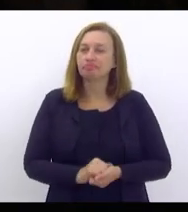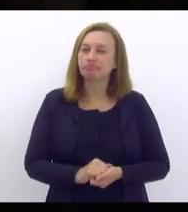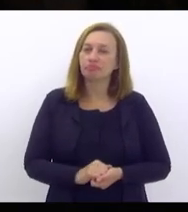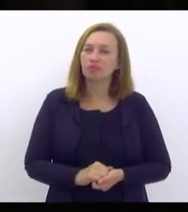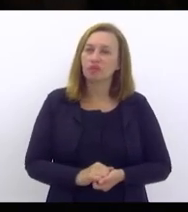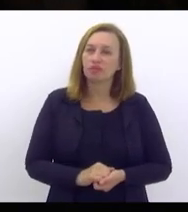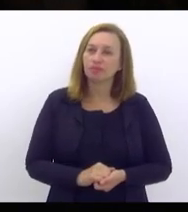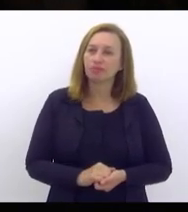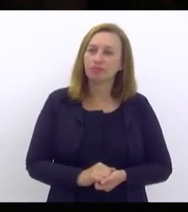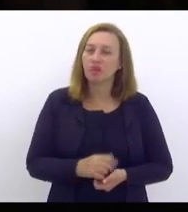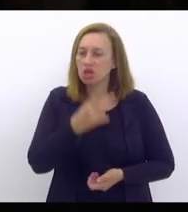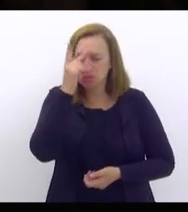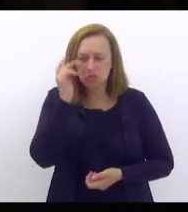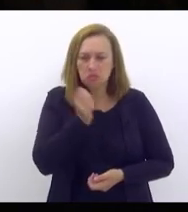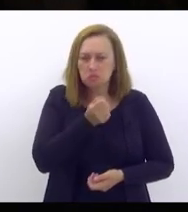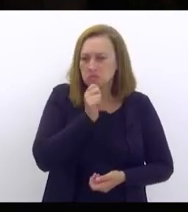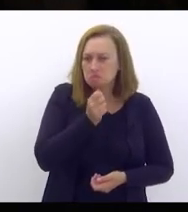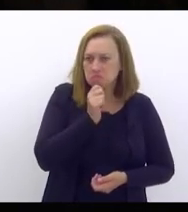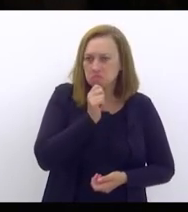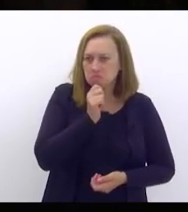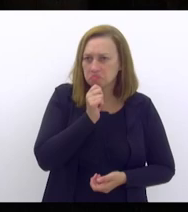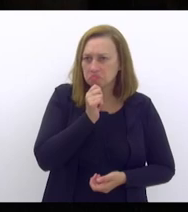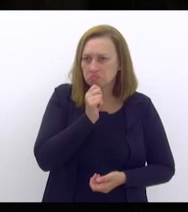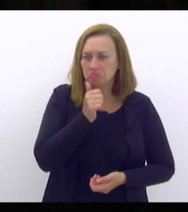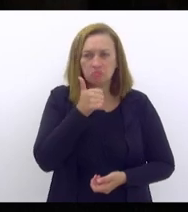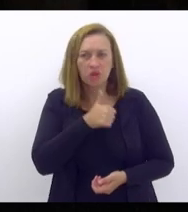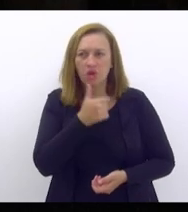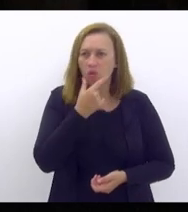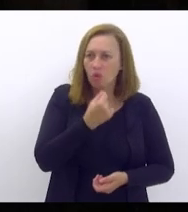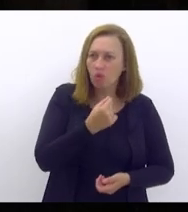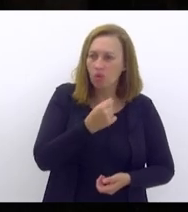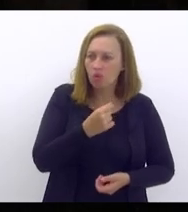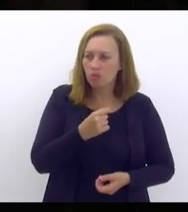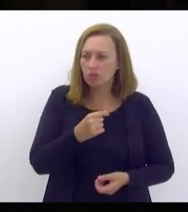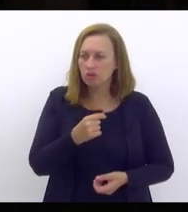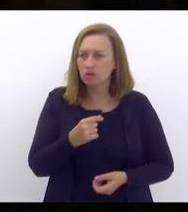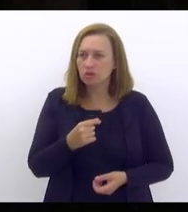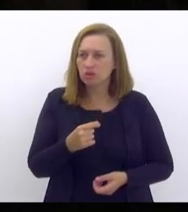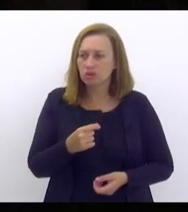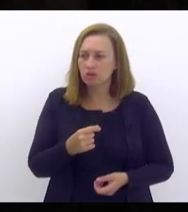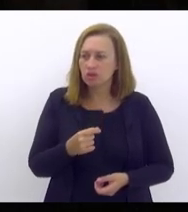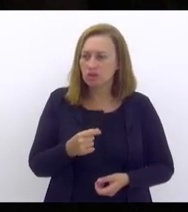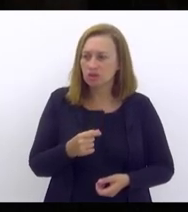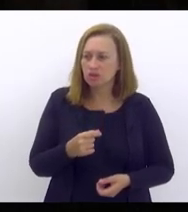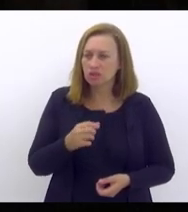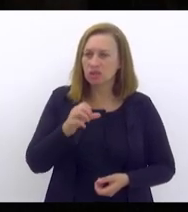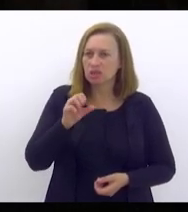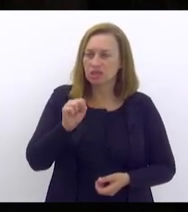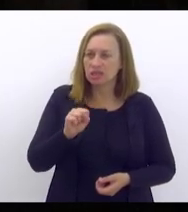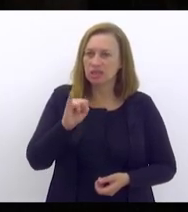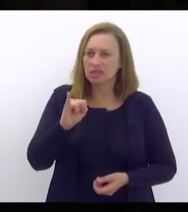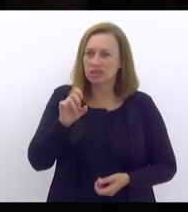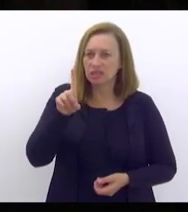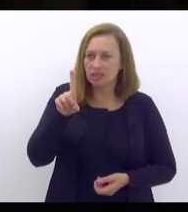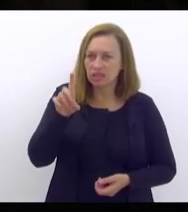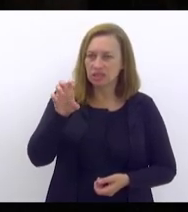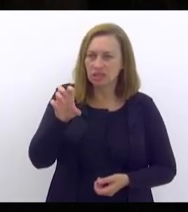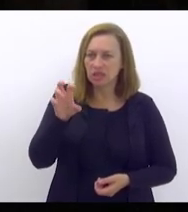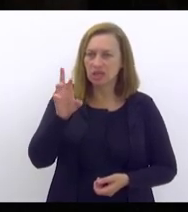nenhuma trabalhadora e nenhum trabalhador da Companhia Siderúrgica Nacional se vejam mais na situação